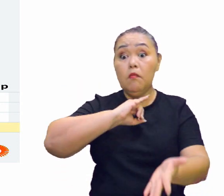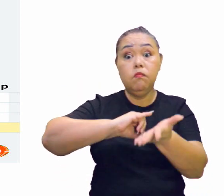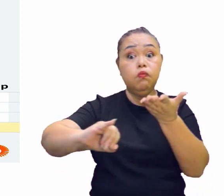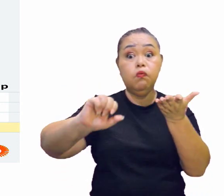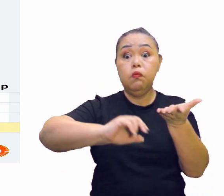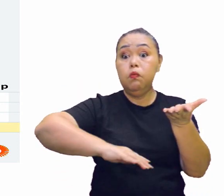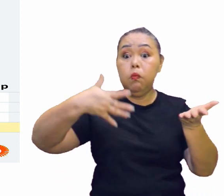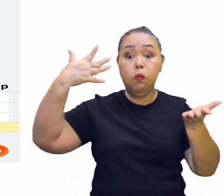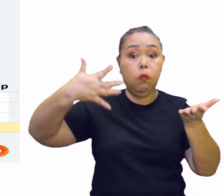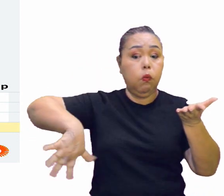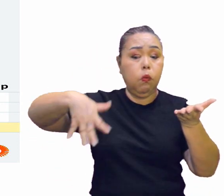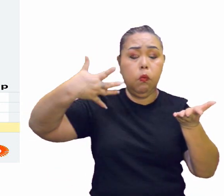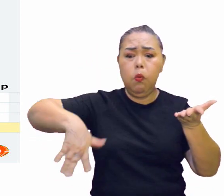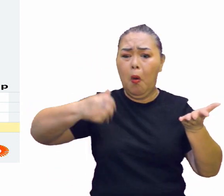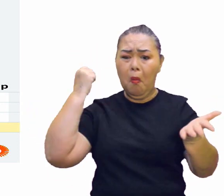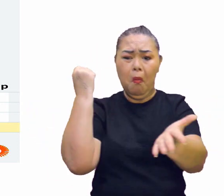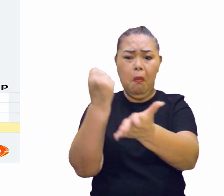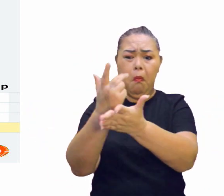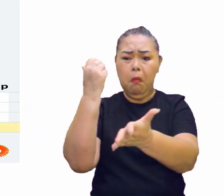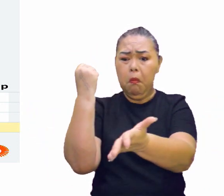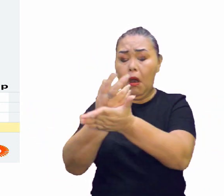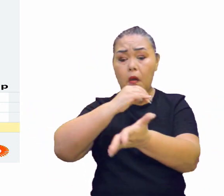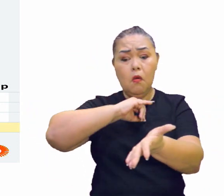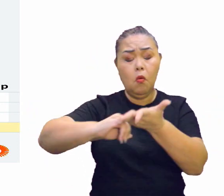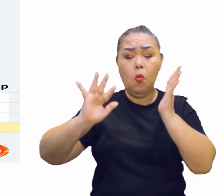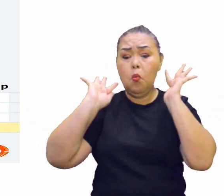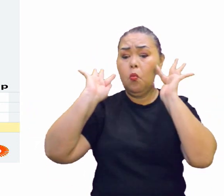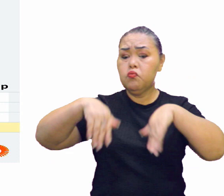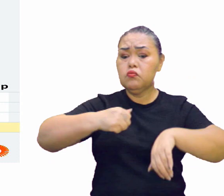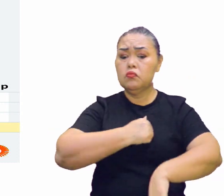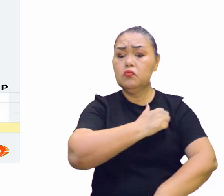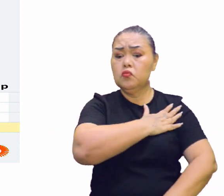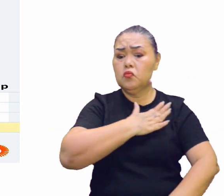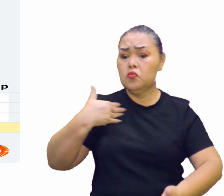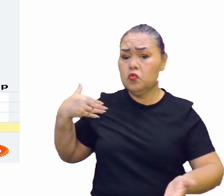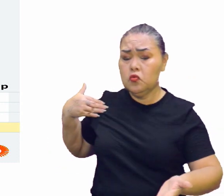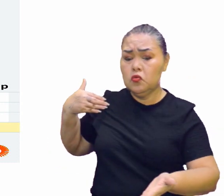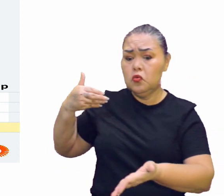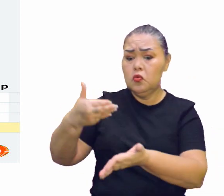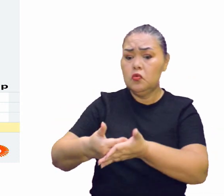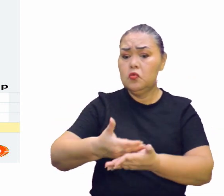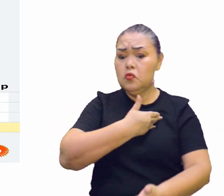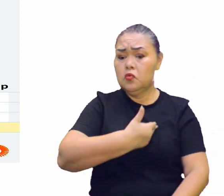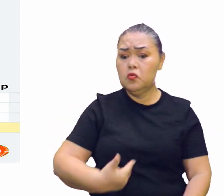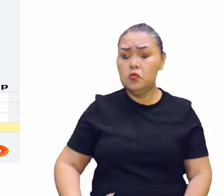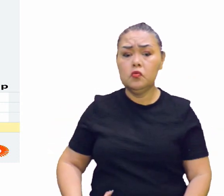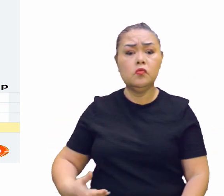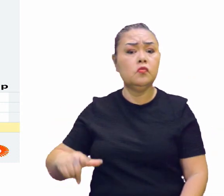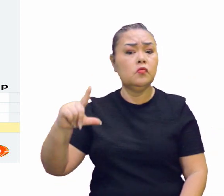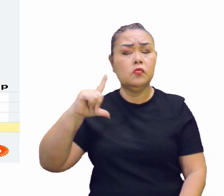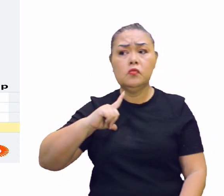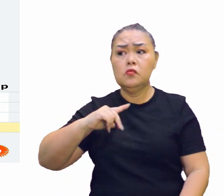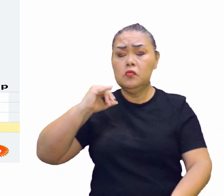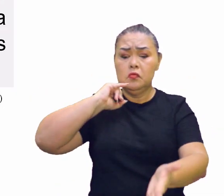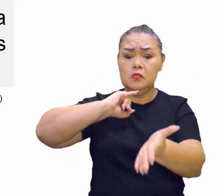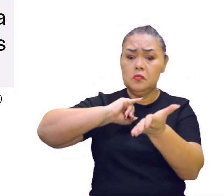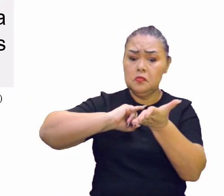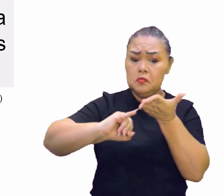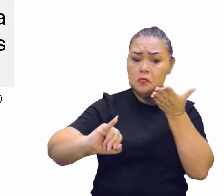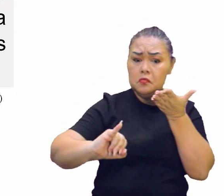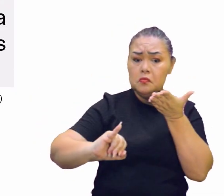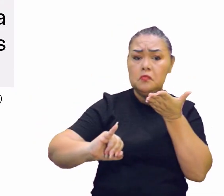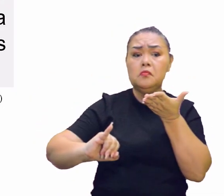imposto. É muito imposto. Desde o fim do regime militar até os últimos governos, nós temos uma carga